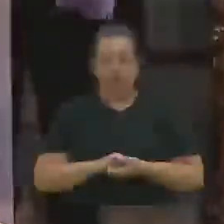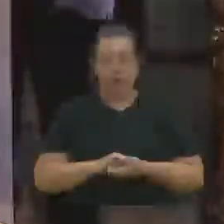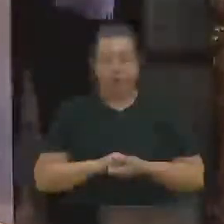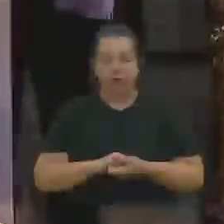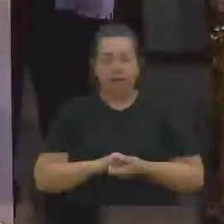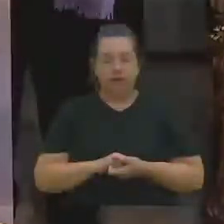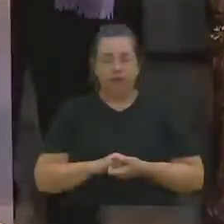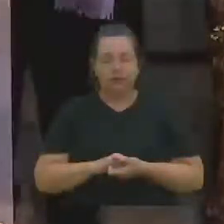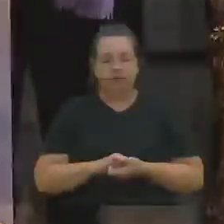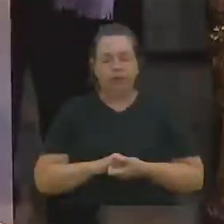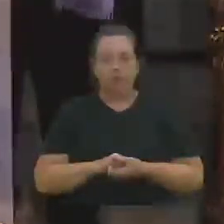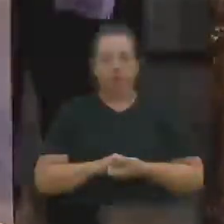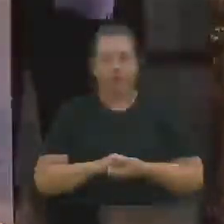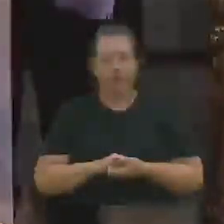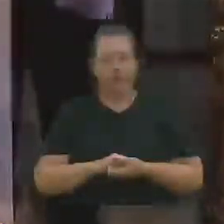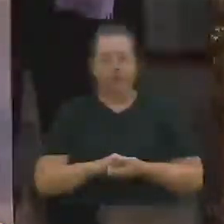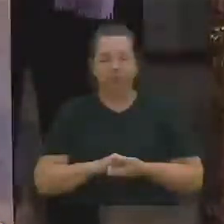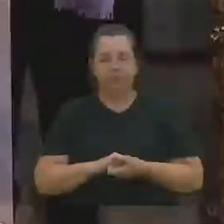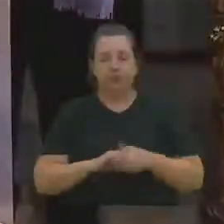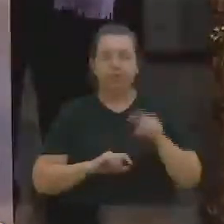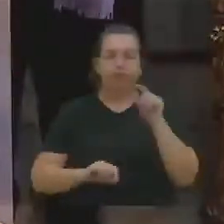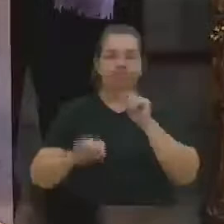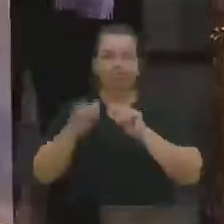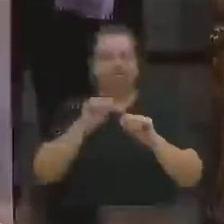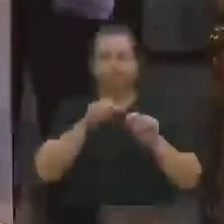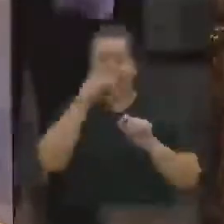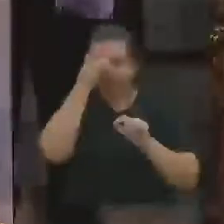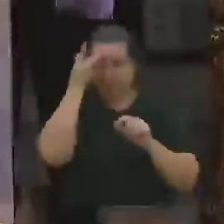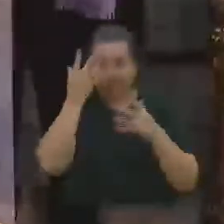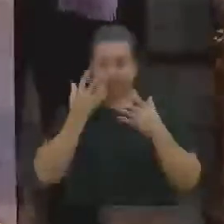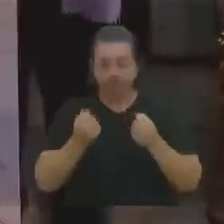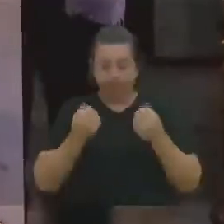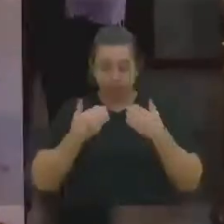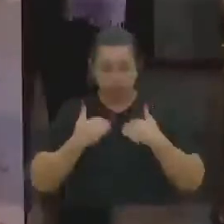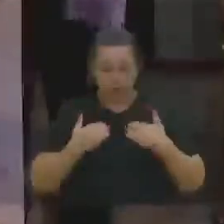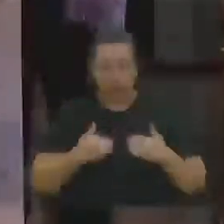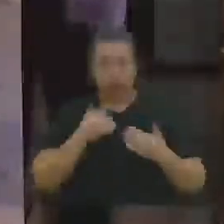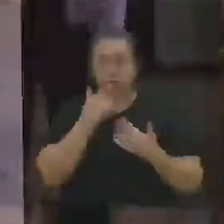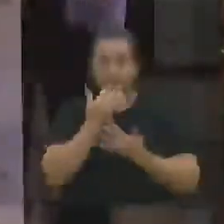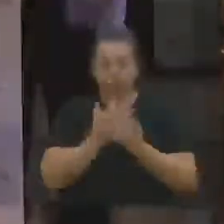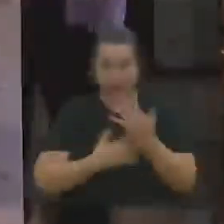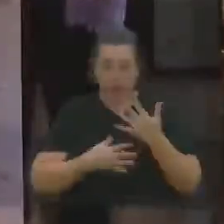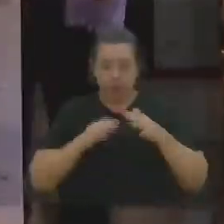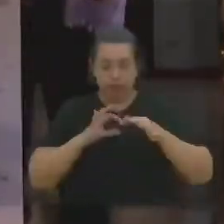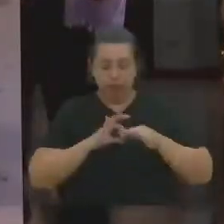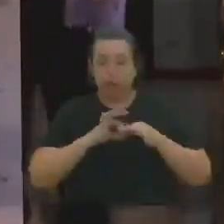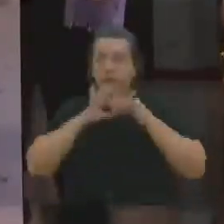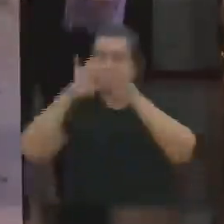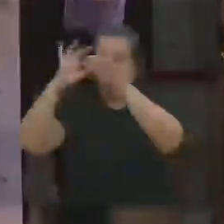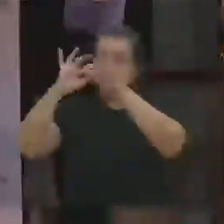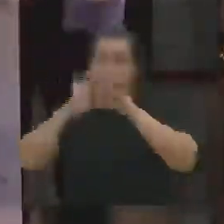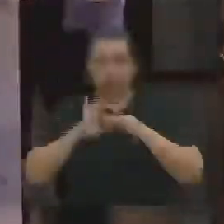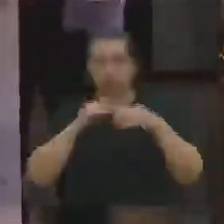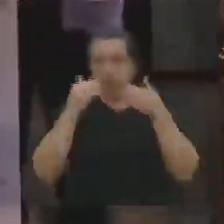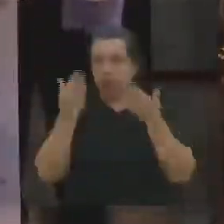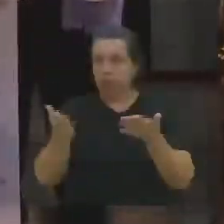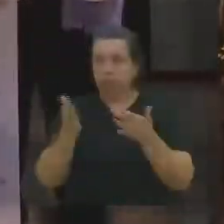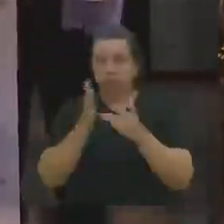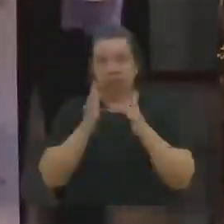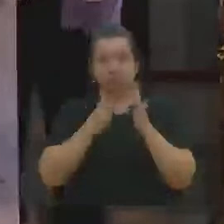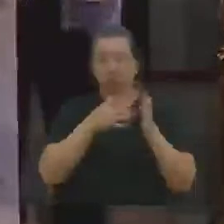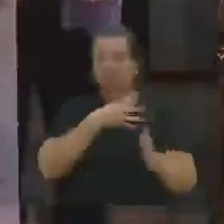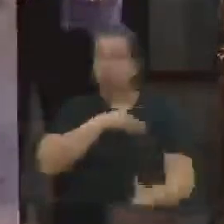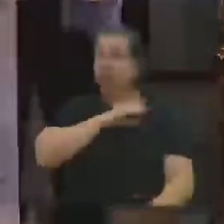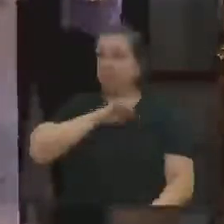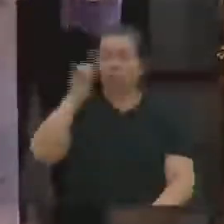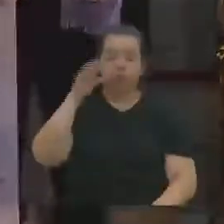paz. Quem come a minha carne e bebe do meu sangue, permanece em mim e eu nele. Eis,